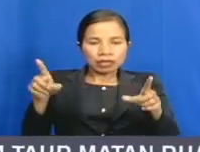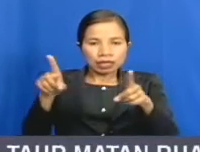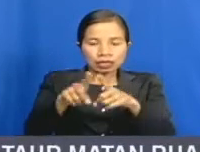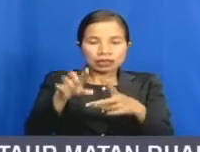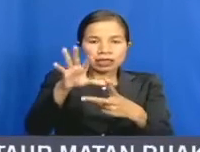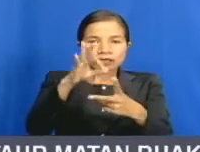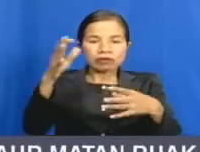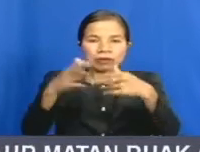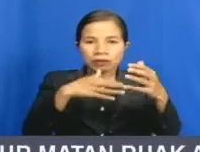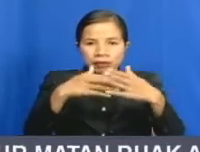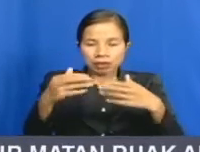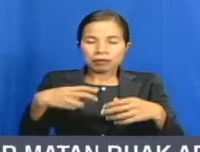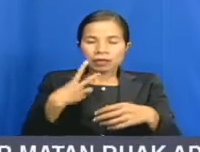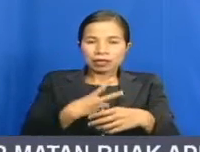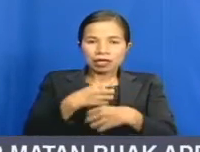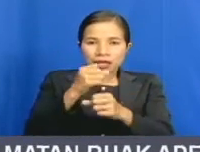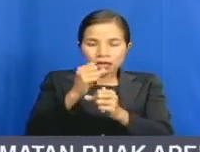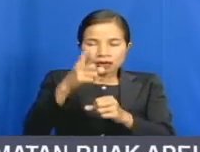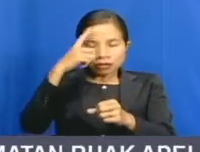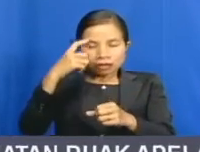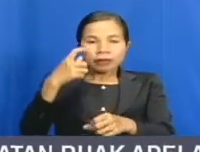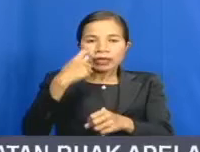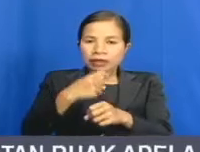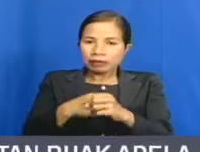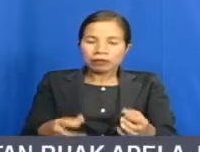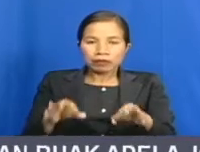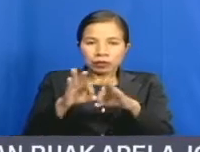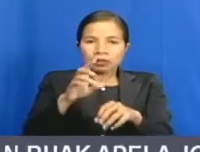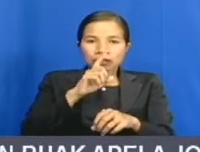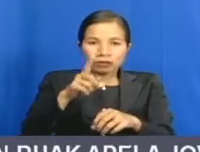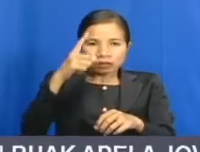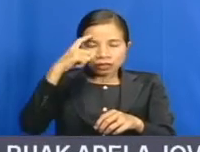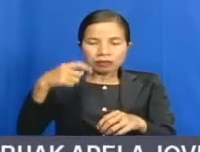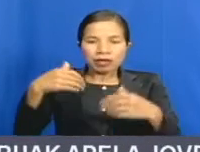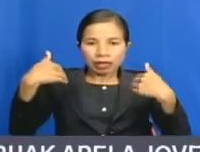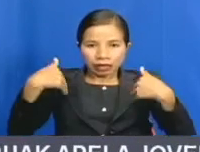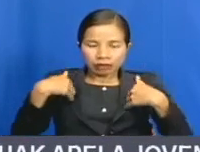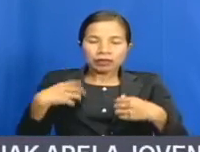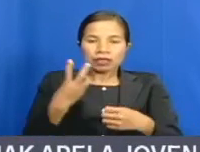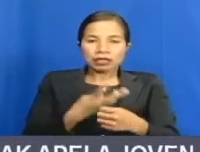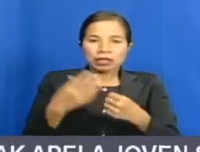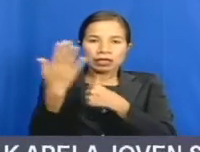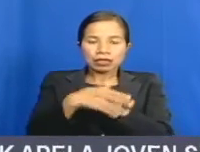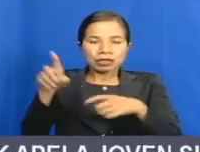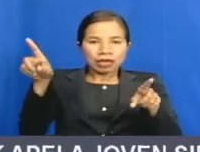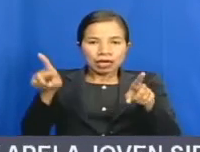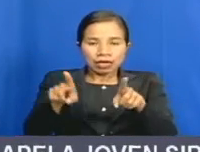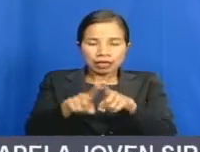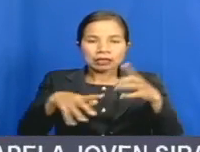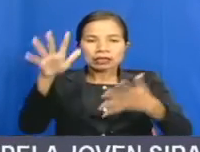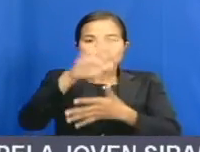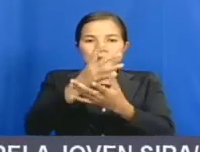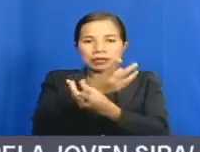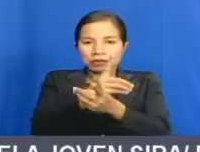vai bem e está ralo. Também é um momento importante, nós também é a considerança festa da democracia.